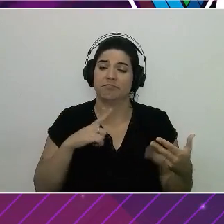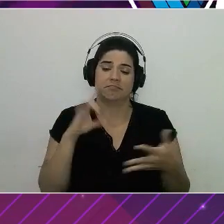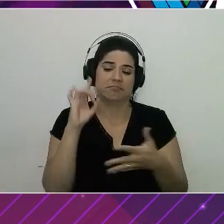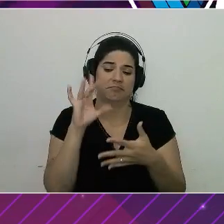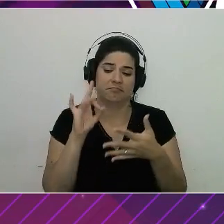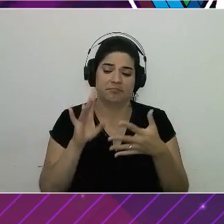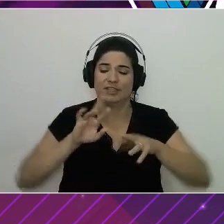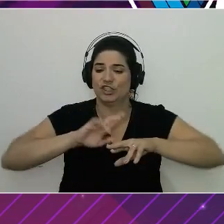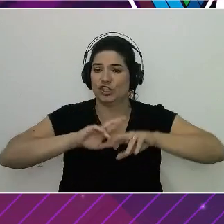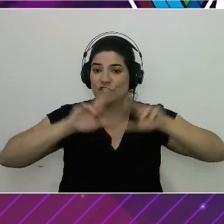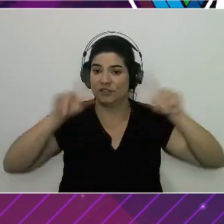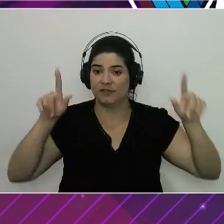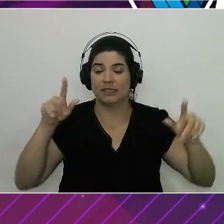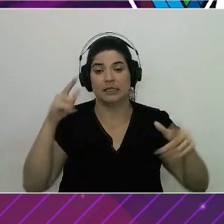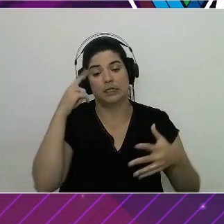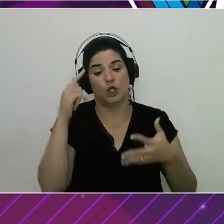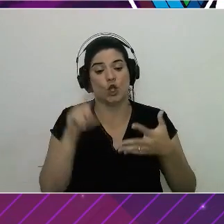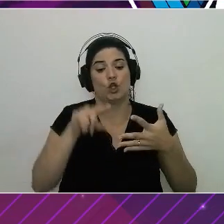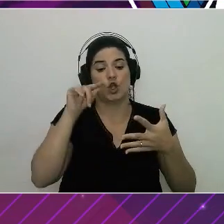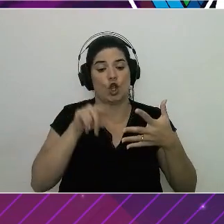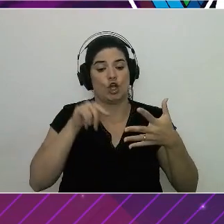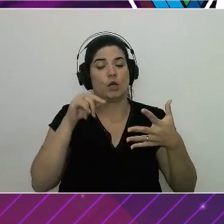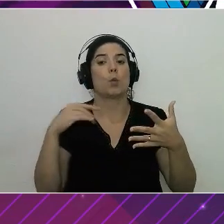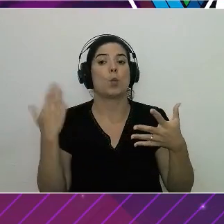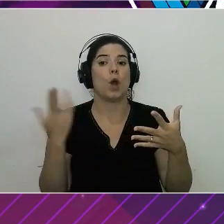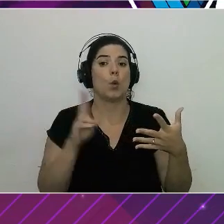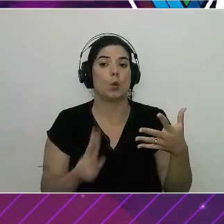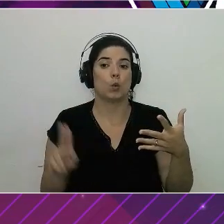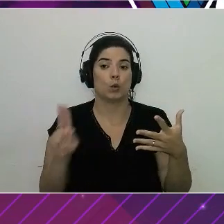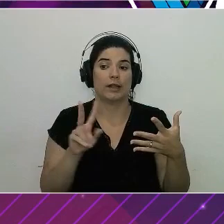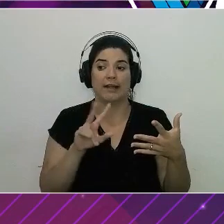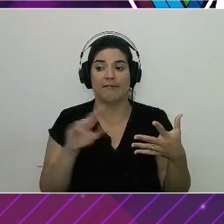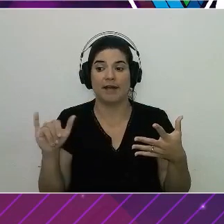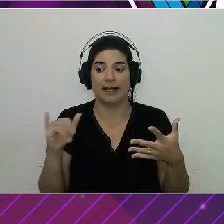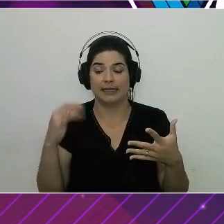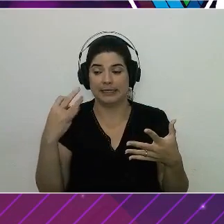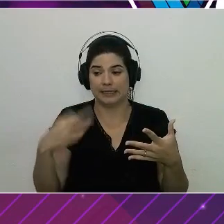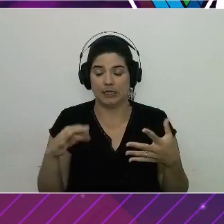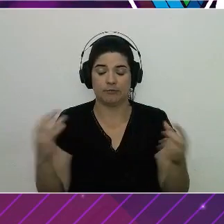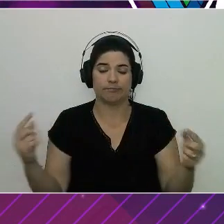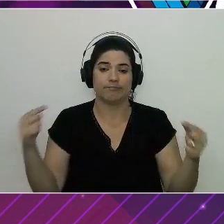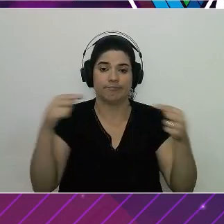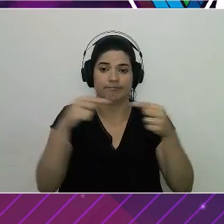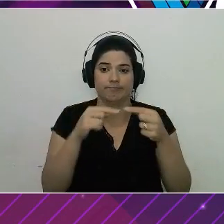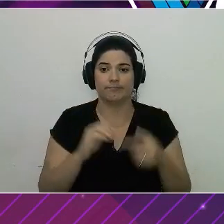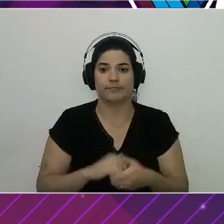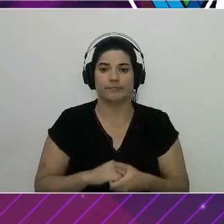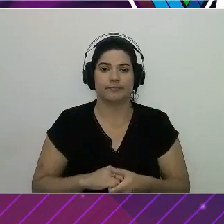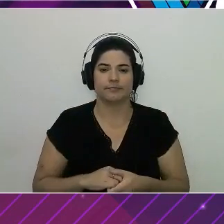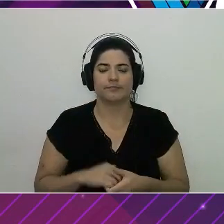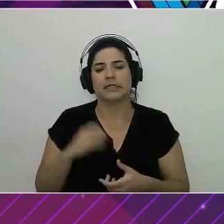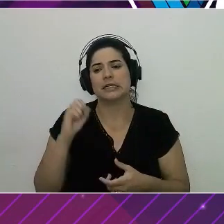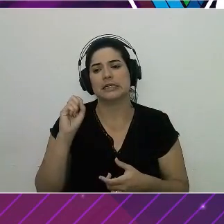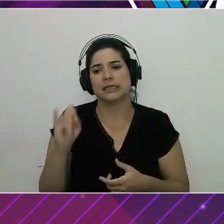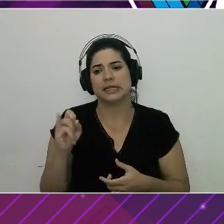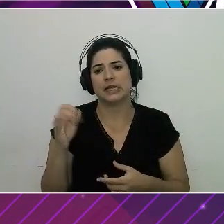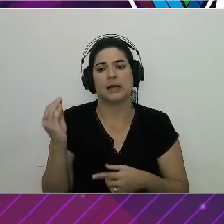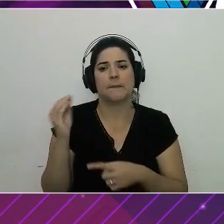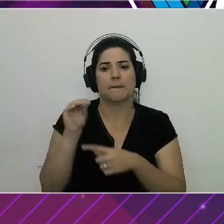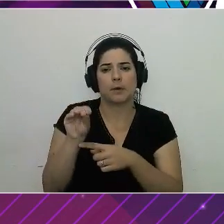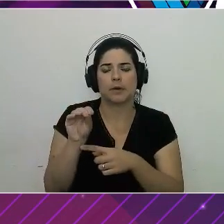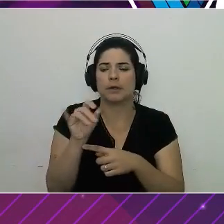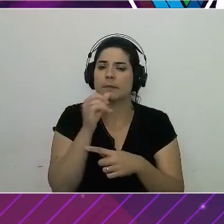selecionar quais spans você vai usar para fazer a sua asserção. Então, se eu escrever... Aí, beleza, por